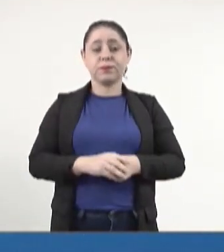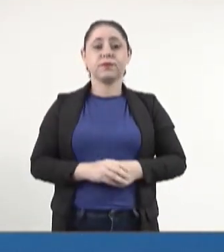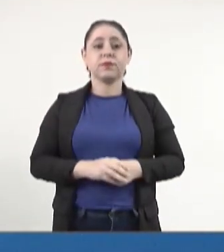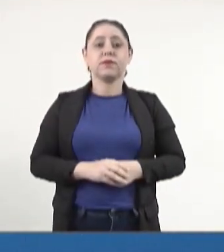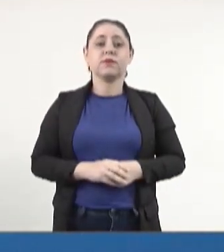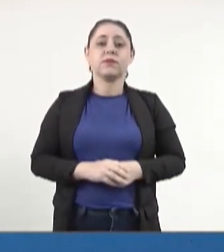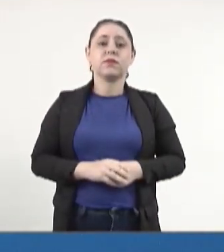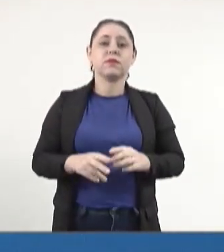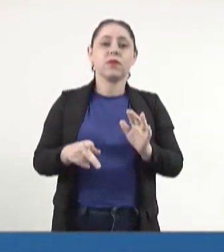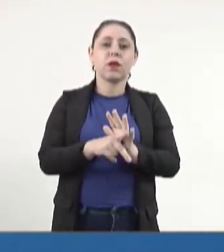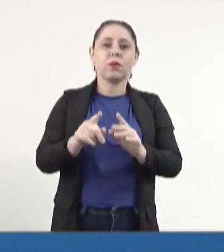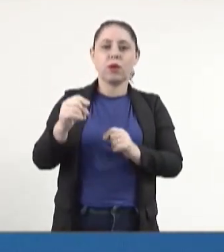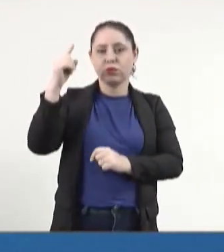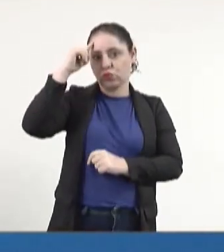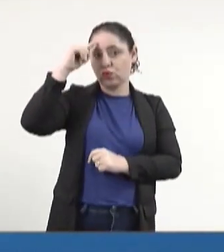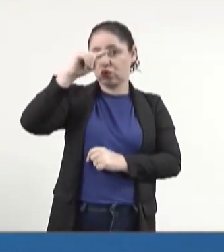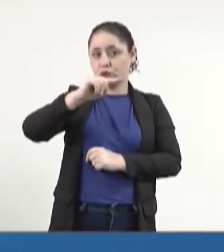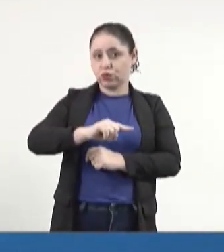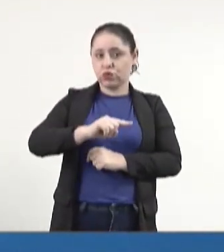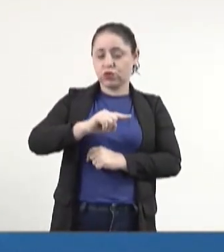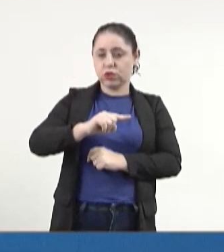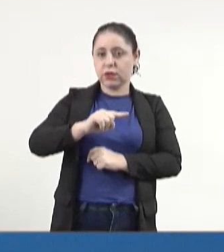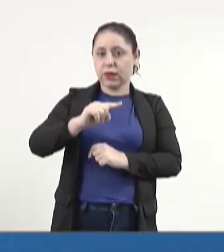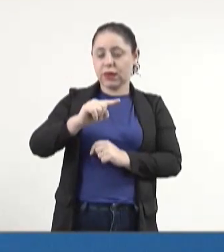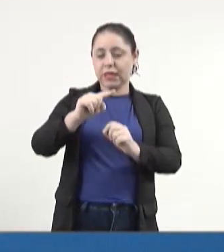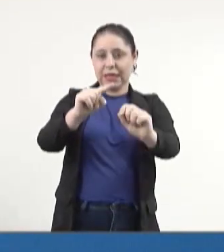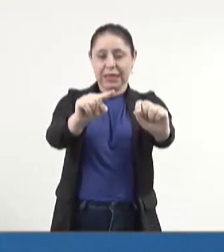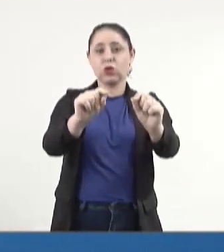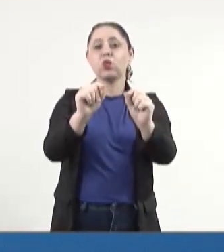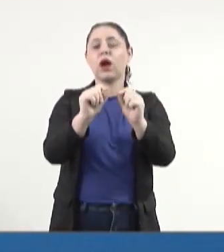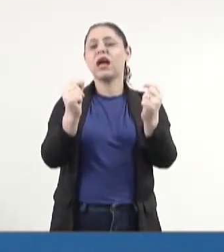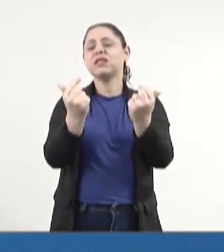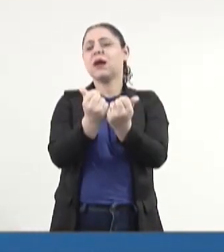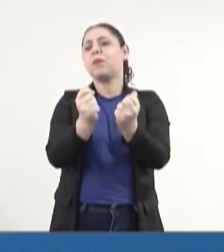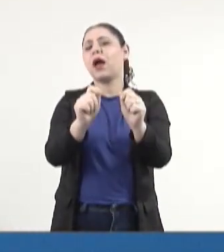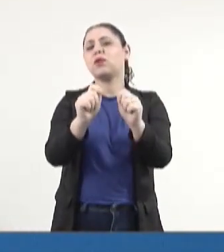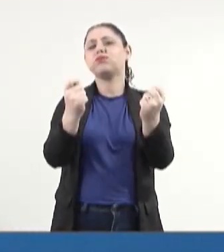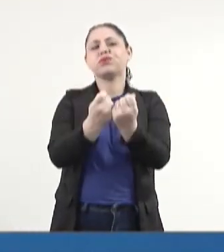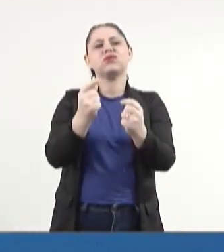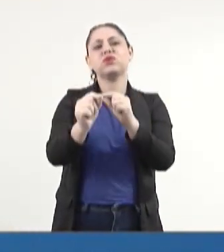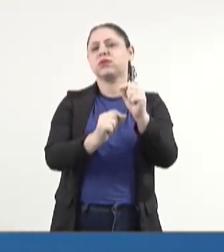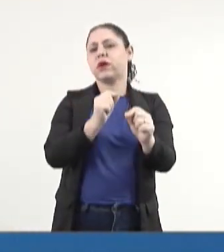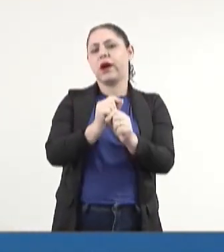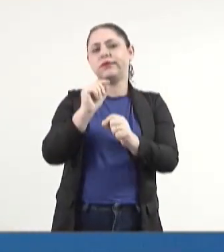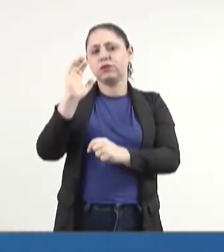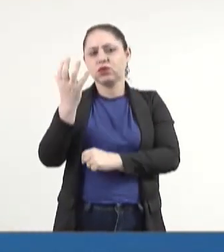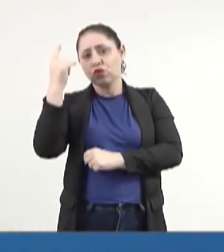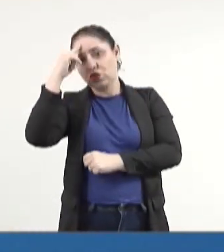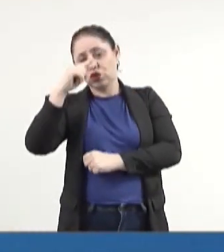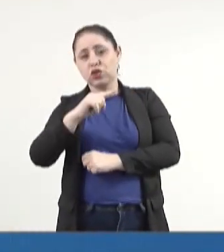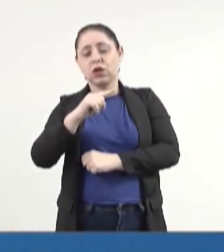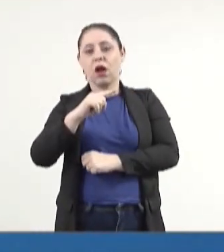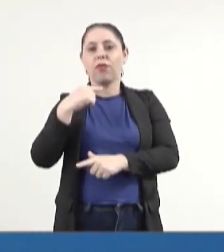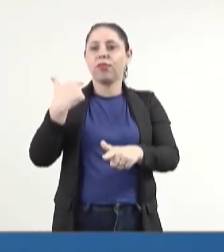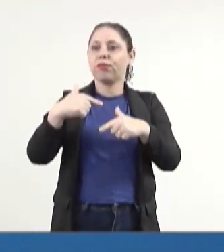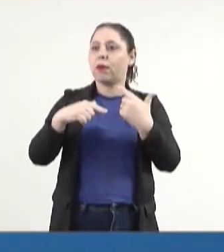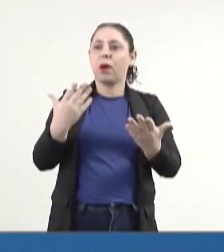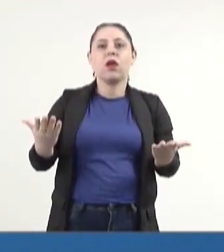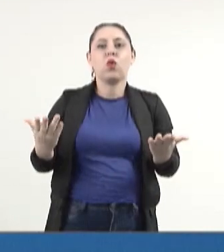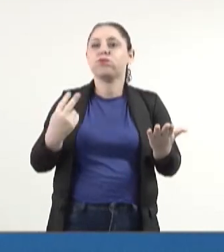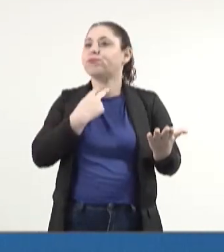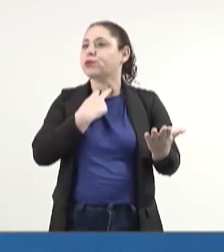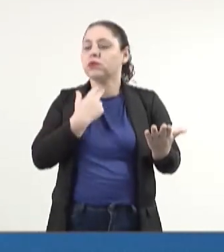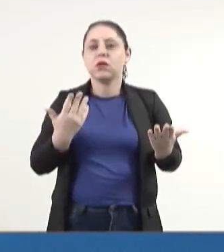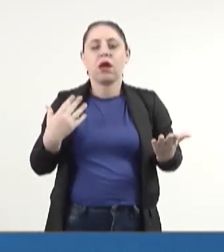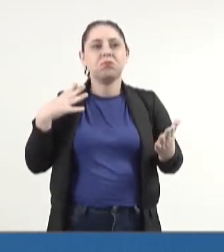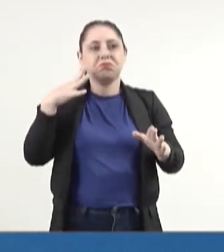debate em torno do dia da Assembleia. Eles alegam que a Assembleia acontece em dias úteis e que,